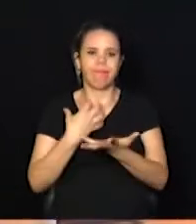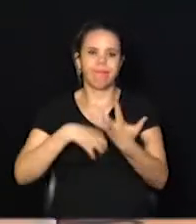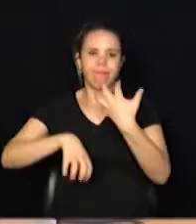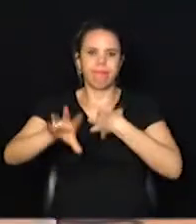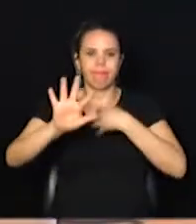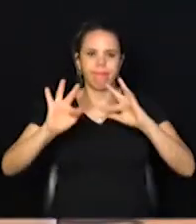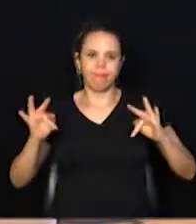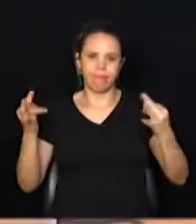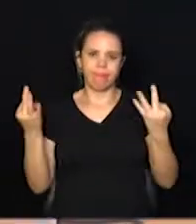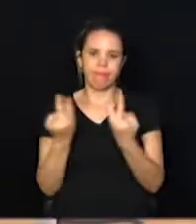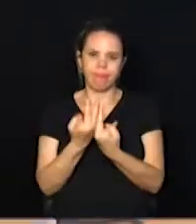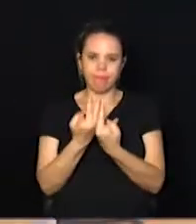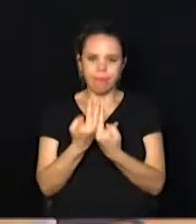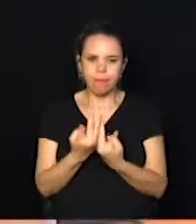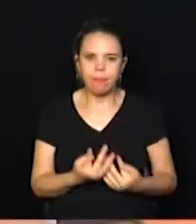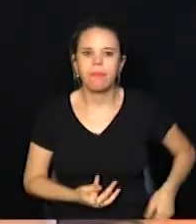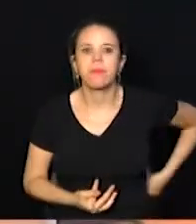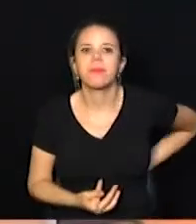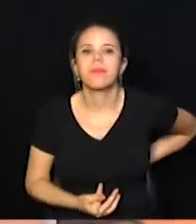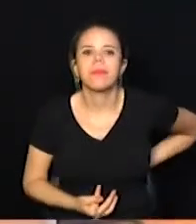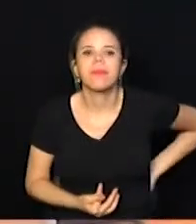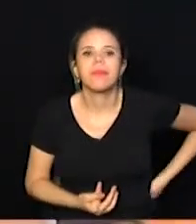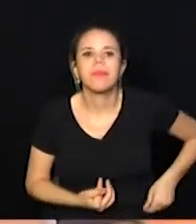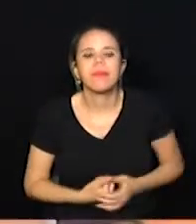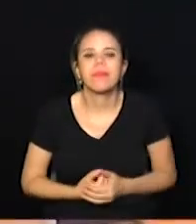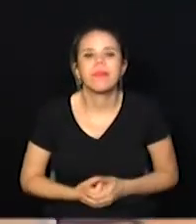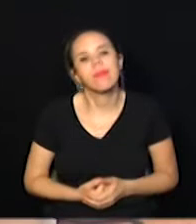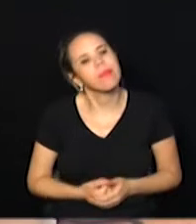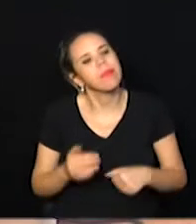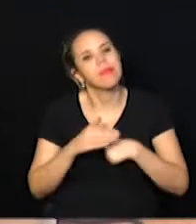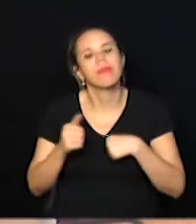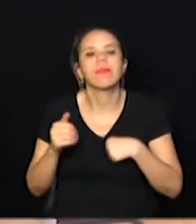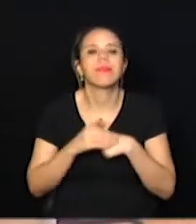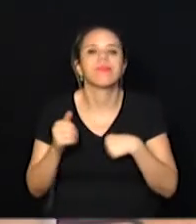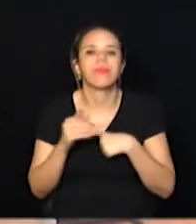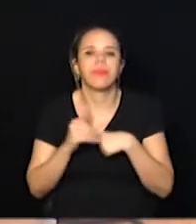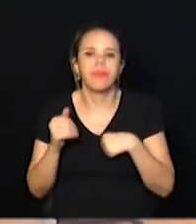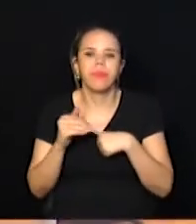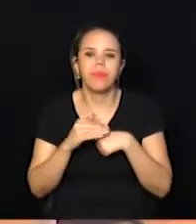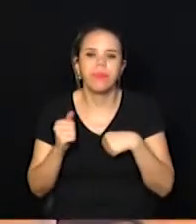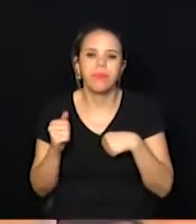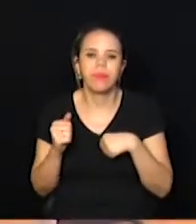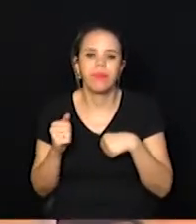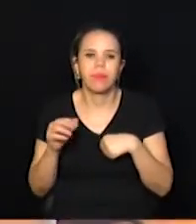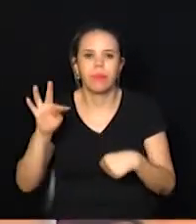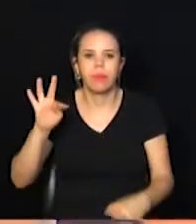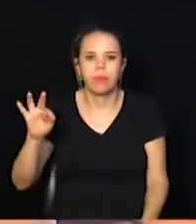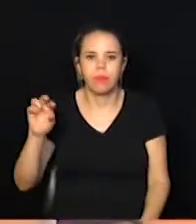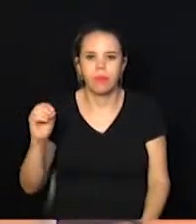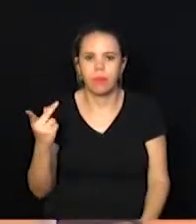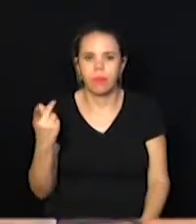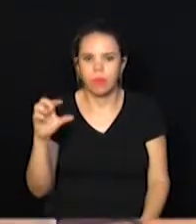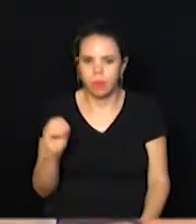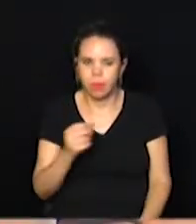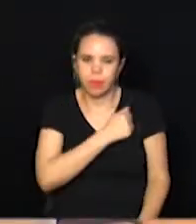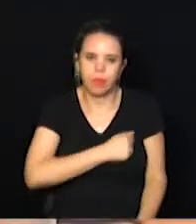família e nosso registro, nosso carinho ao Toninho, saudoso Toninho,